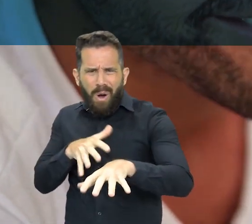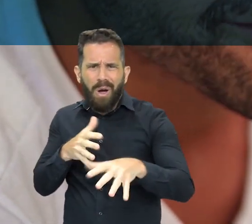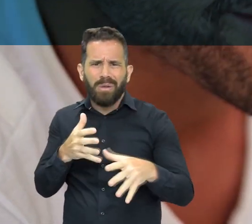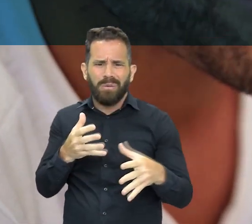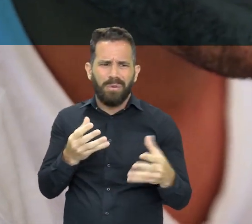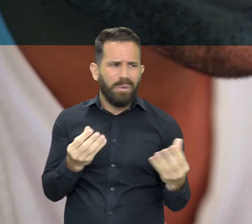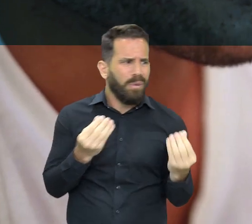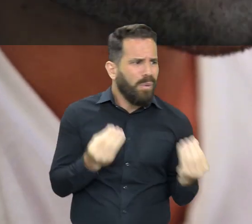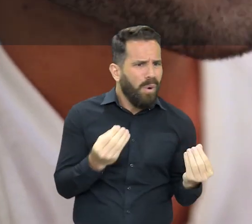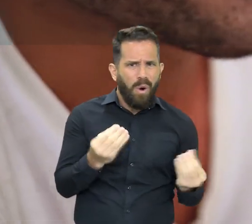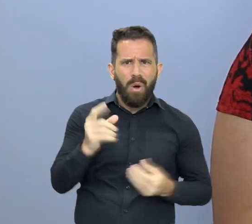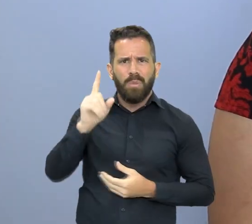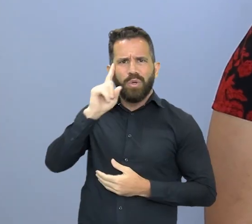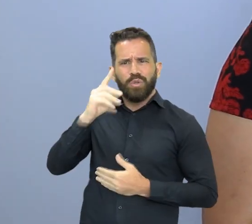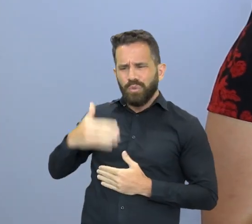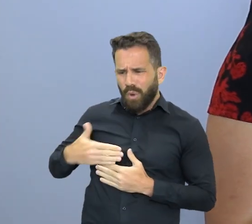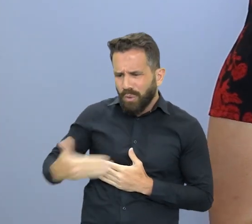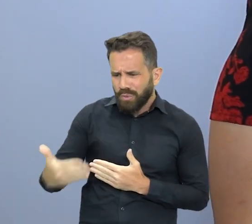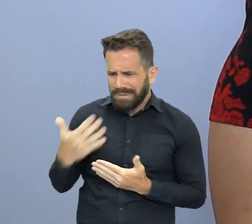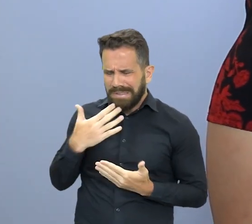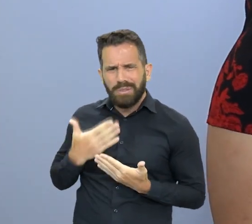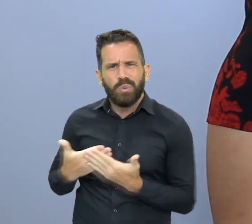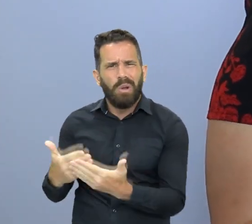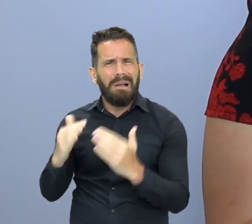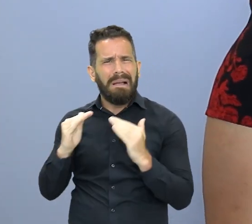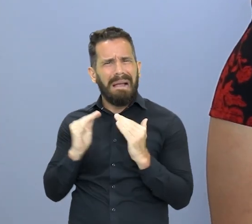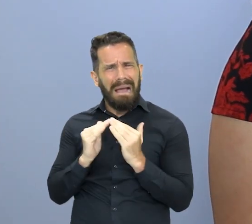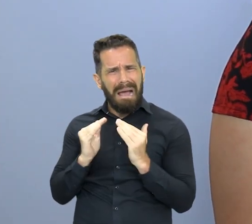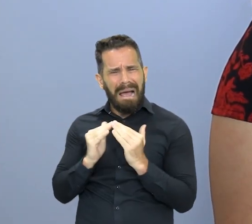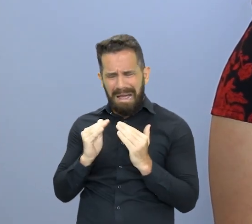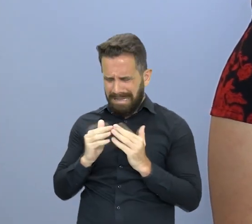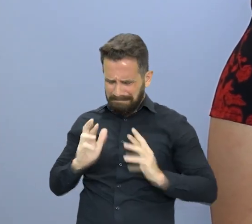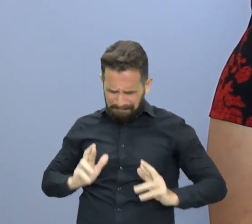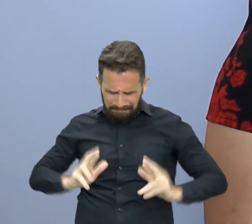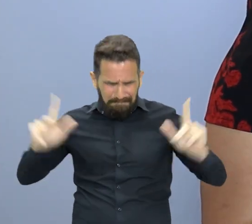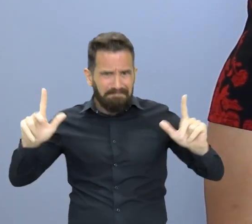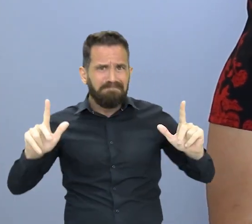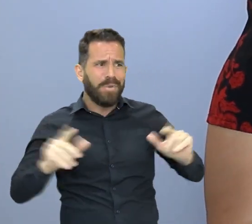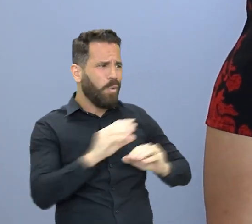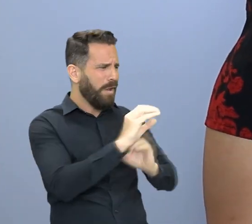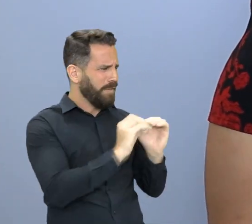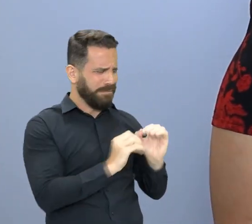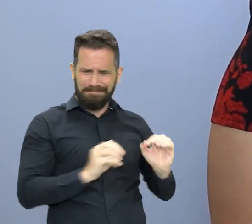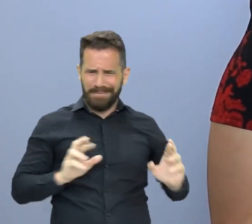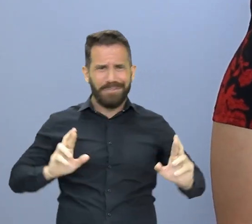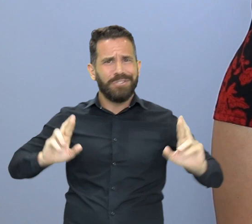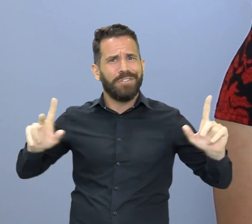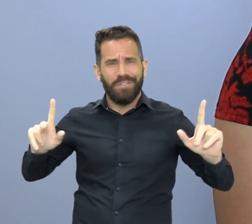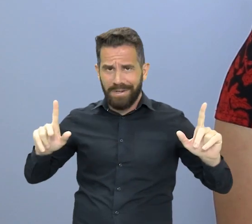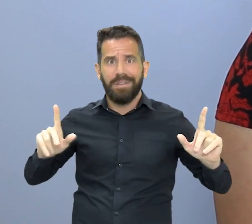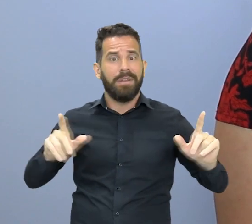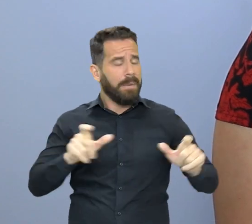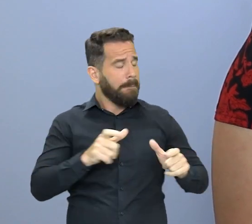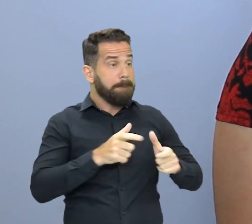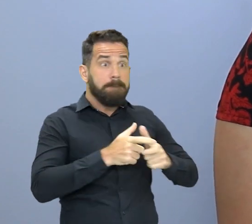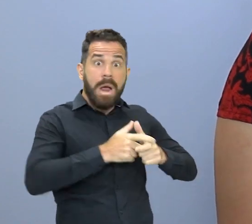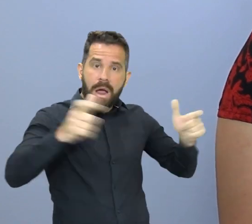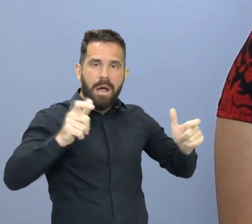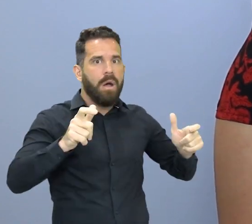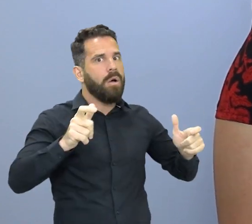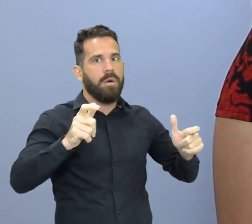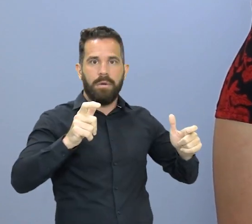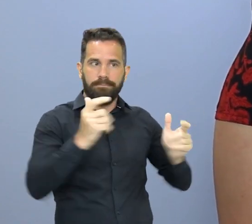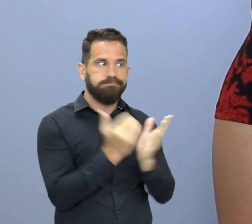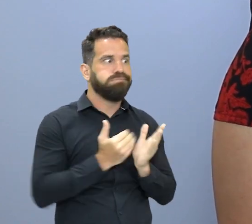esse ensino remoto, como que vai ser essa nova rotina, né, como que eu vou estudar em casa, num ambiente diferente, tudo isso aumentou muito o